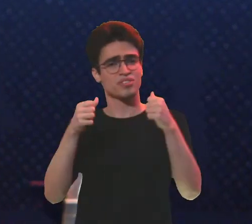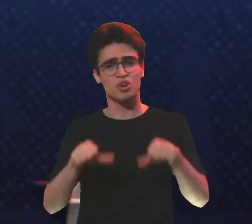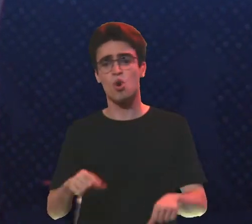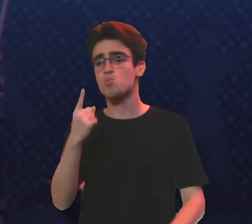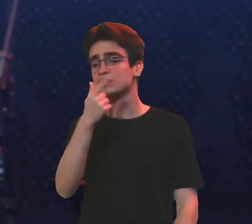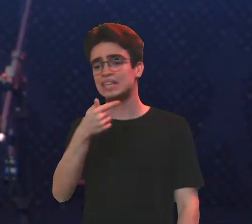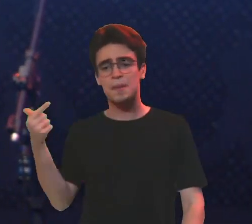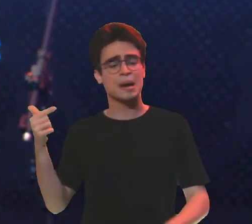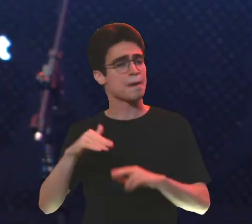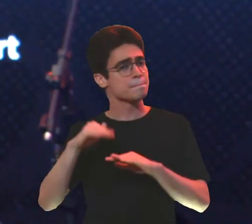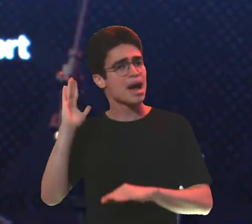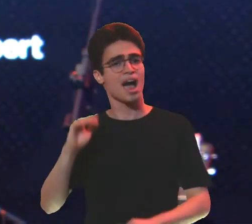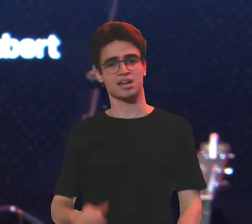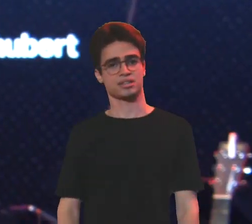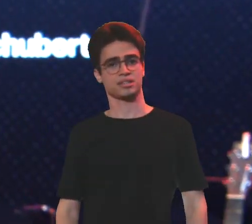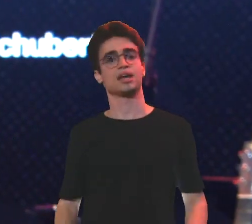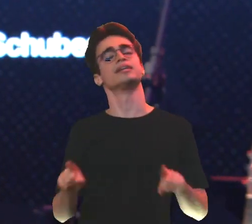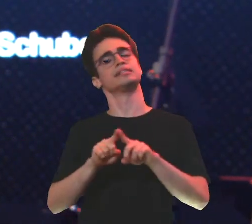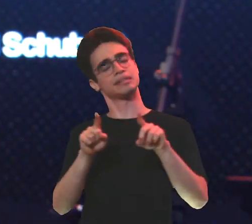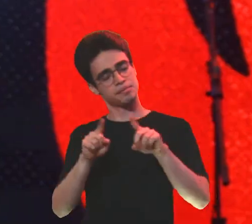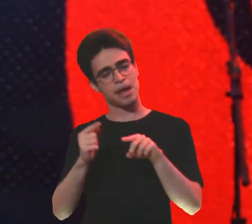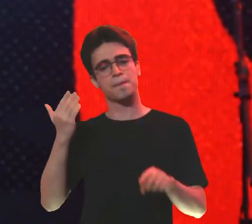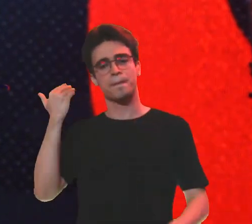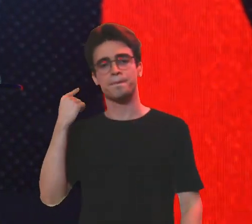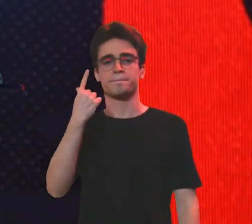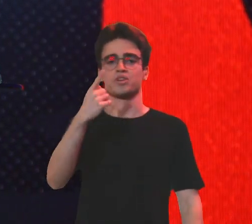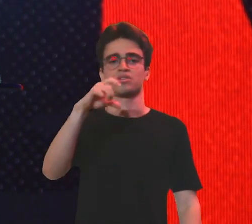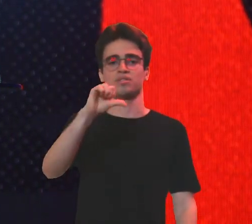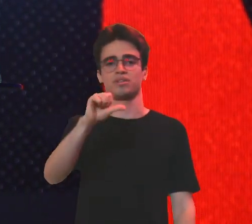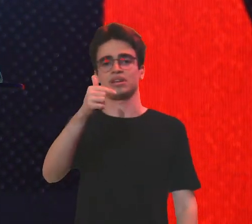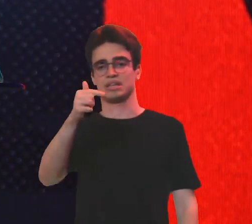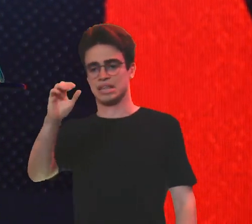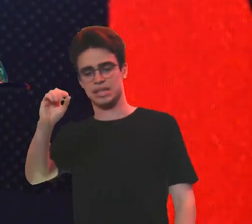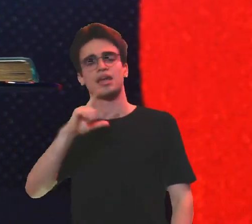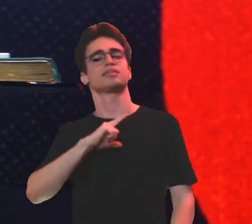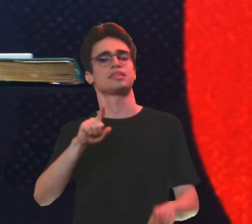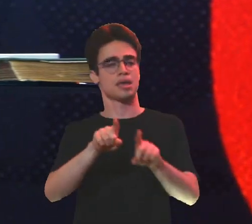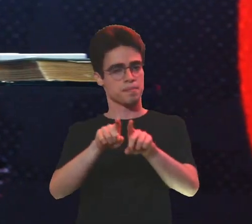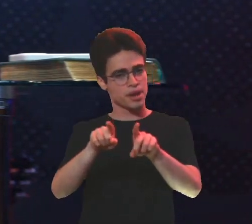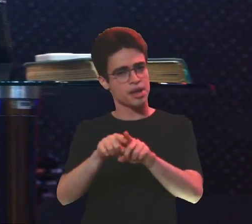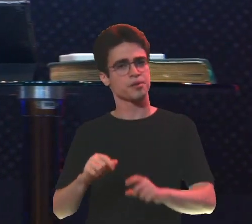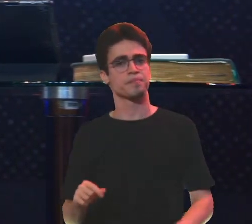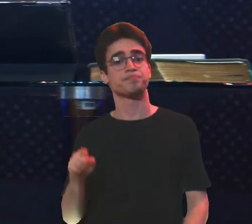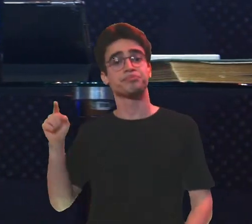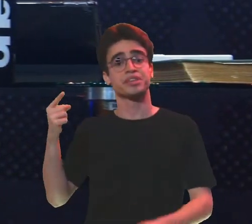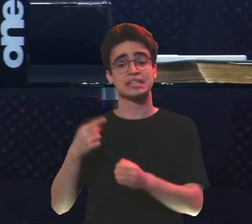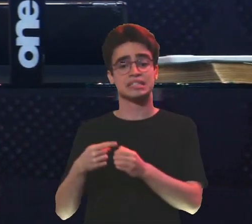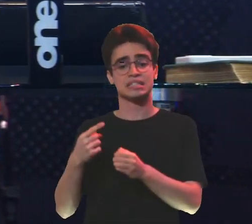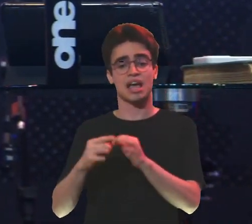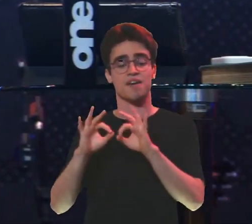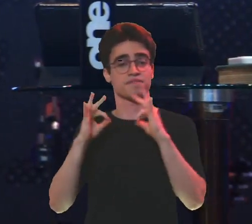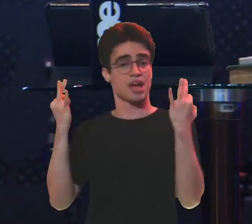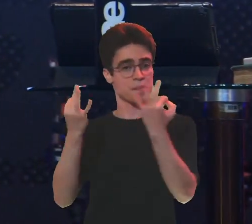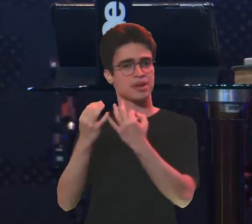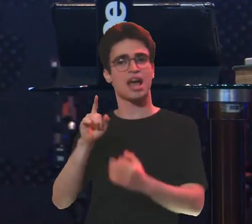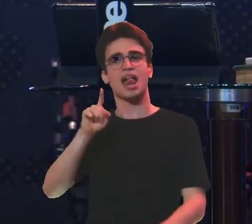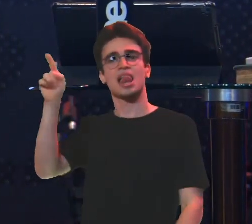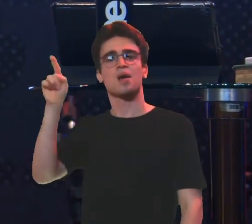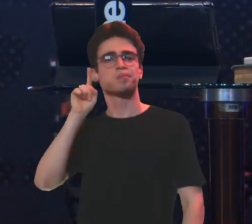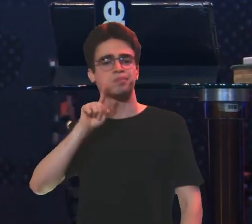semana. E assim aconteceu lá em 1970. As famílias daquela cidade nos Estados Unidos